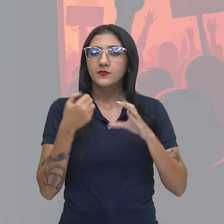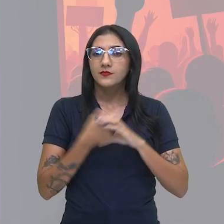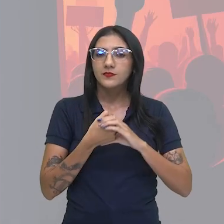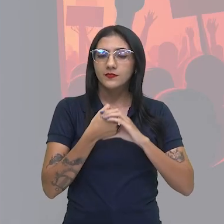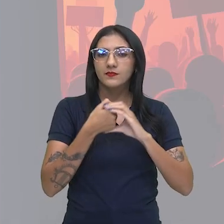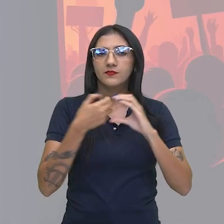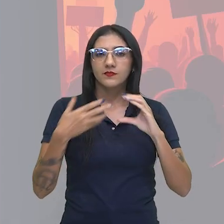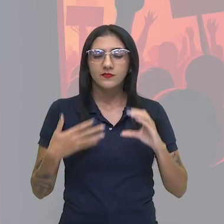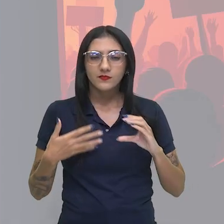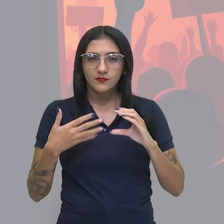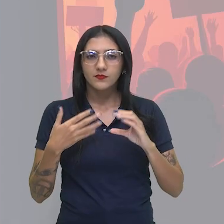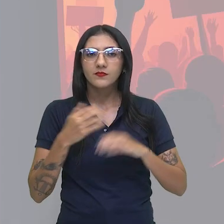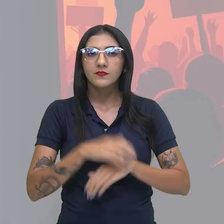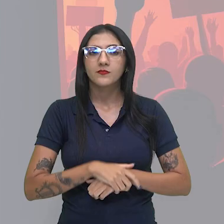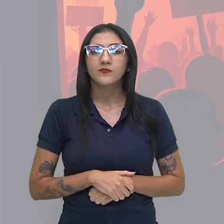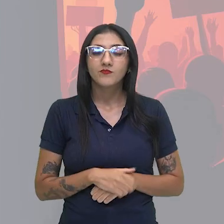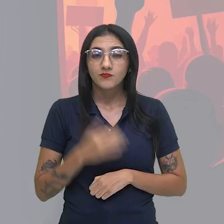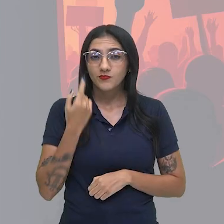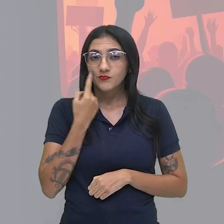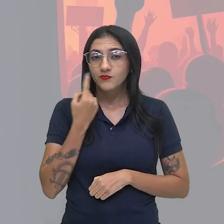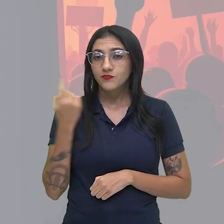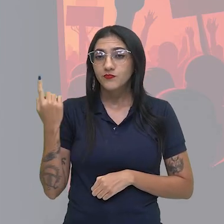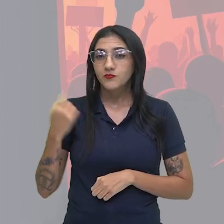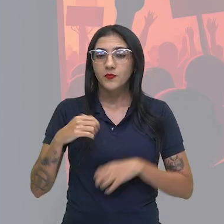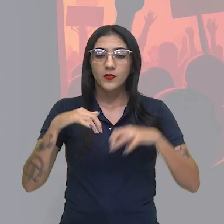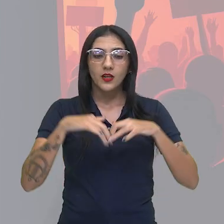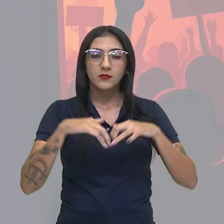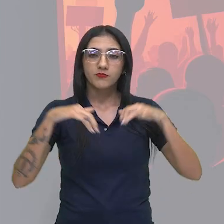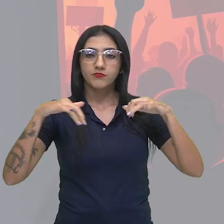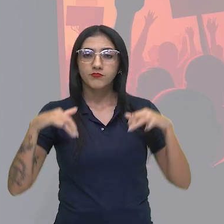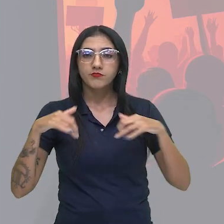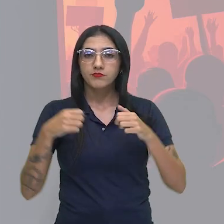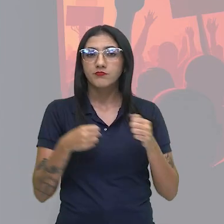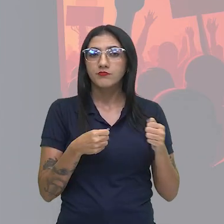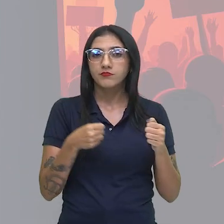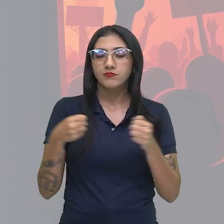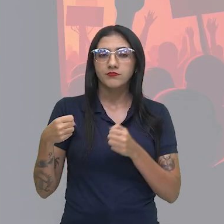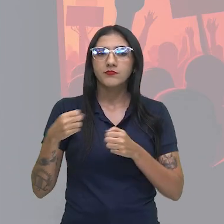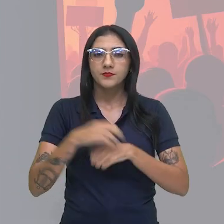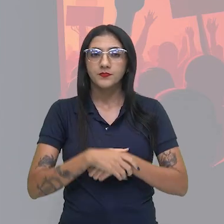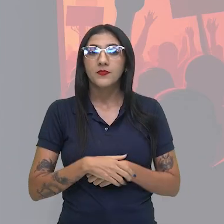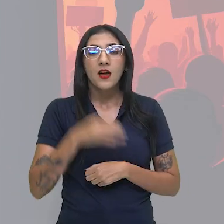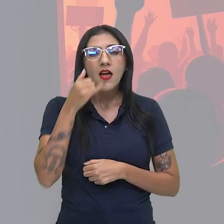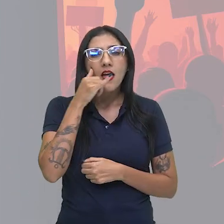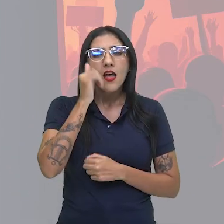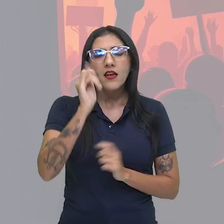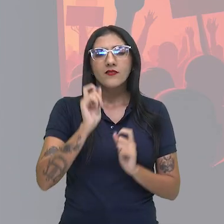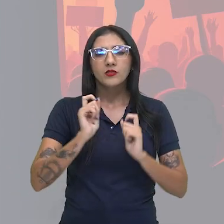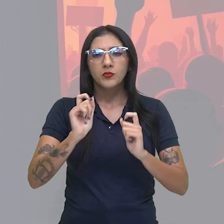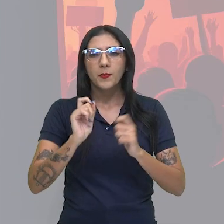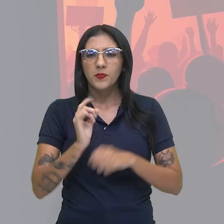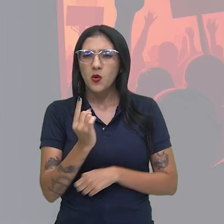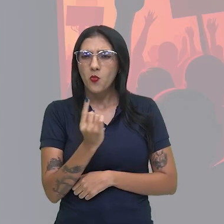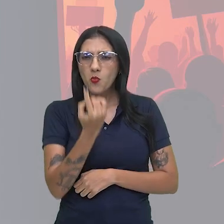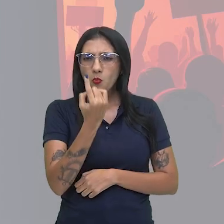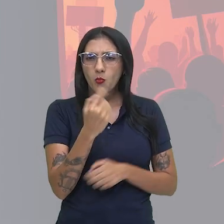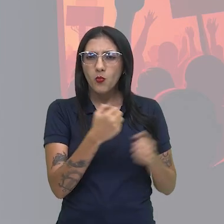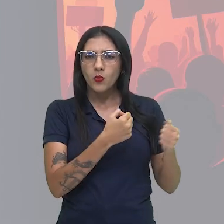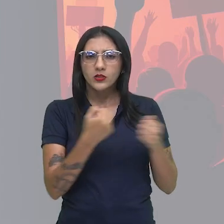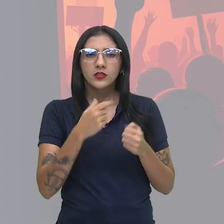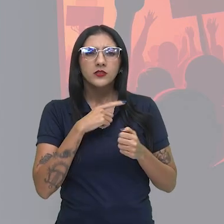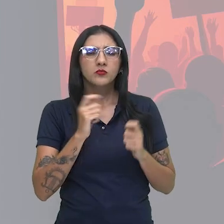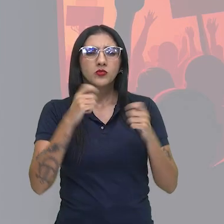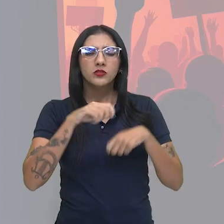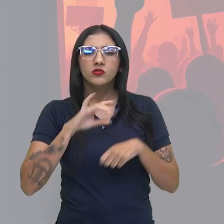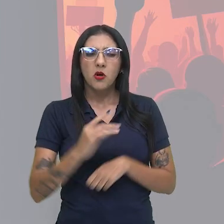pilar importante no Estado Democrático de Direito é a divisão dos poderes, para evitar que um poder se